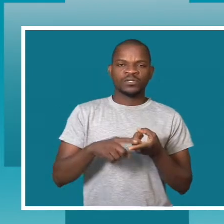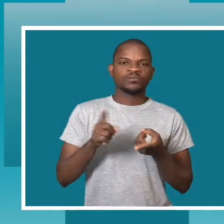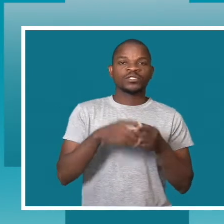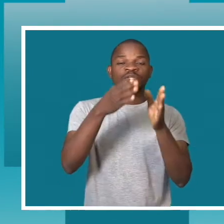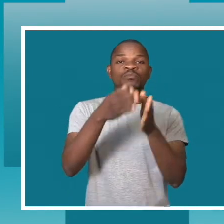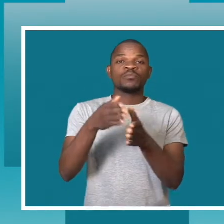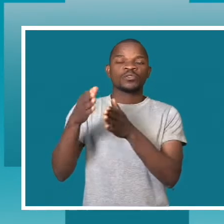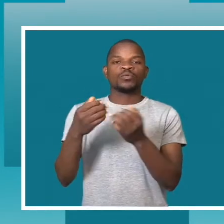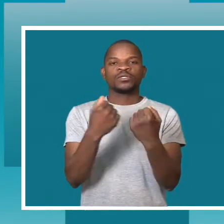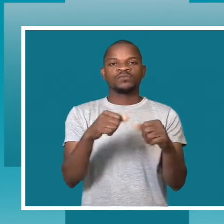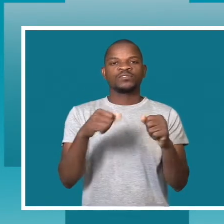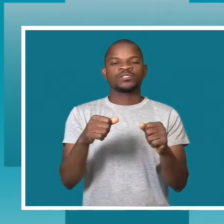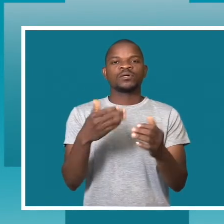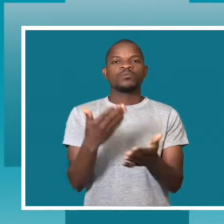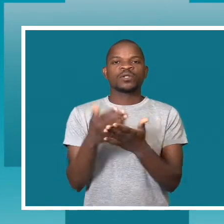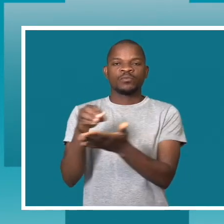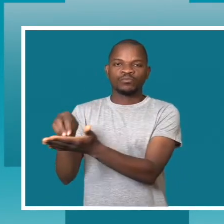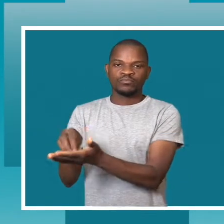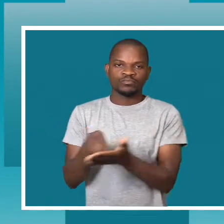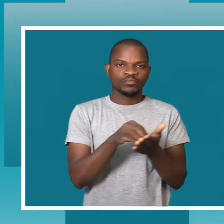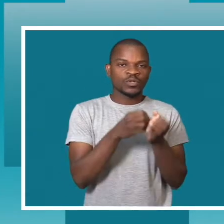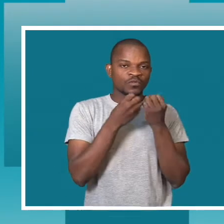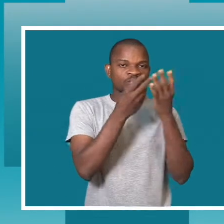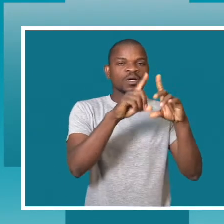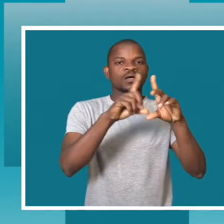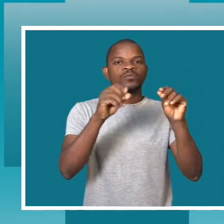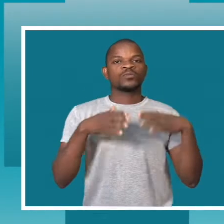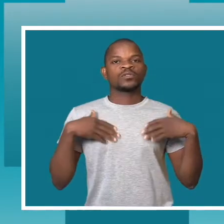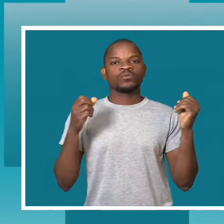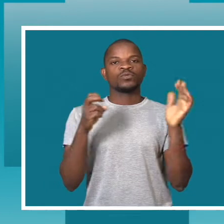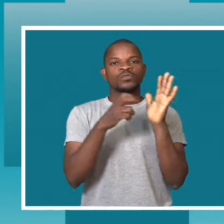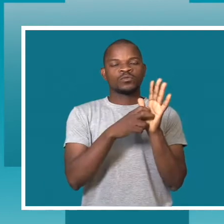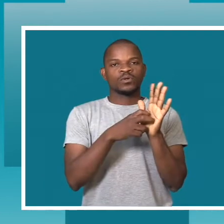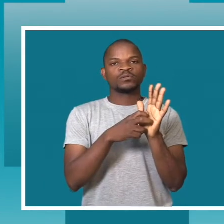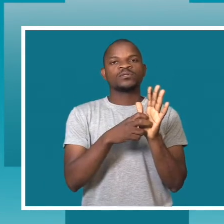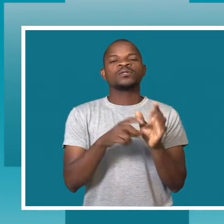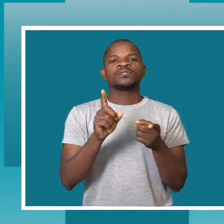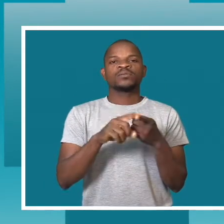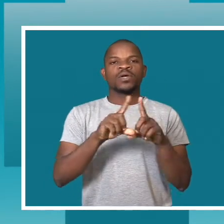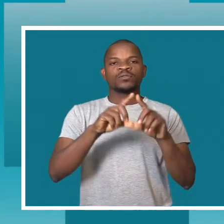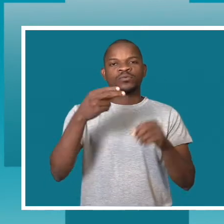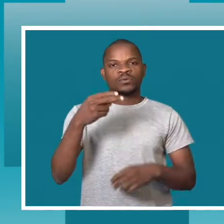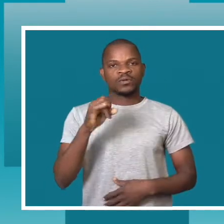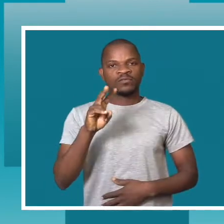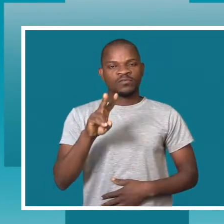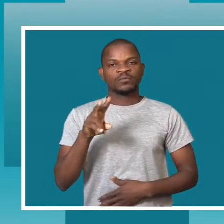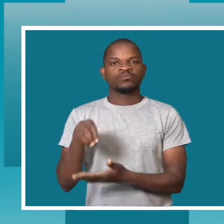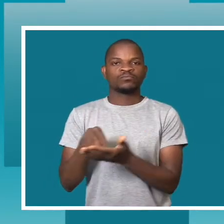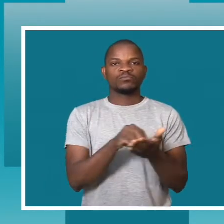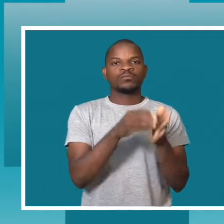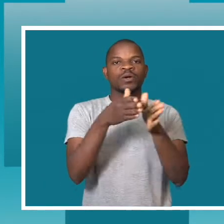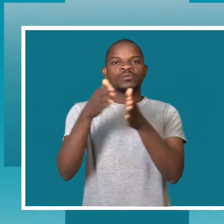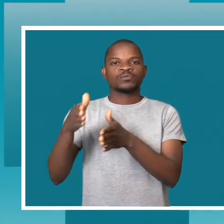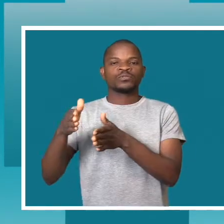precisa de mais palestrantes, de mais ativistas que possam levar a informação da saúde sexual e reprodutiva, em particular da HIV